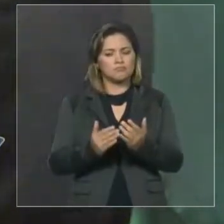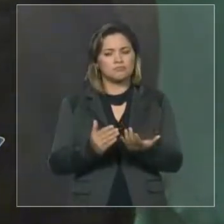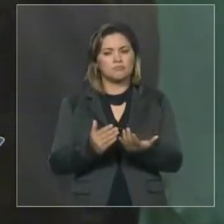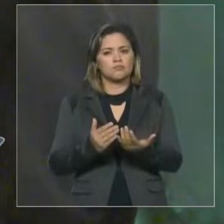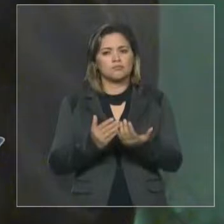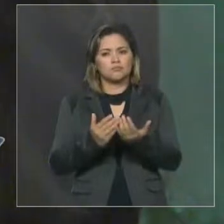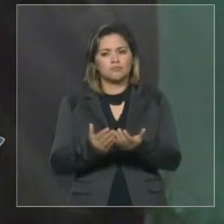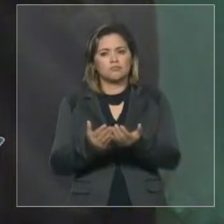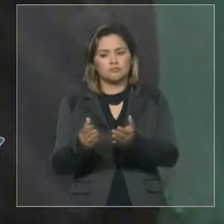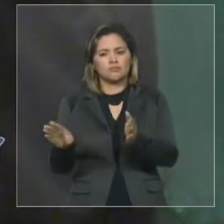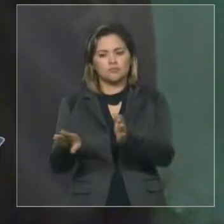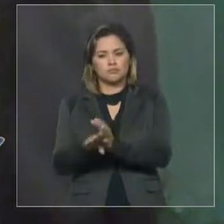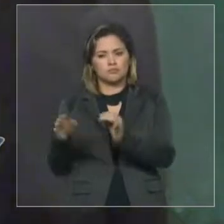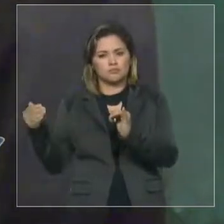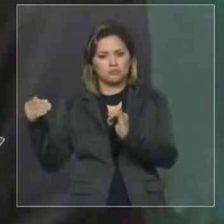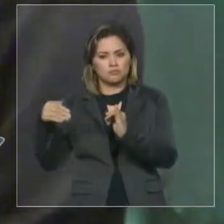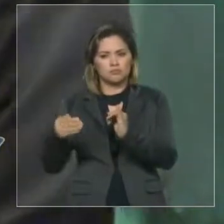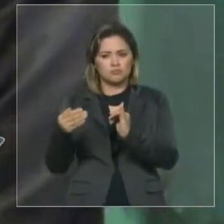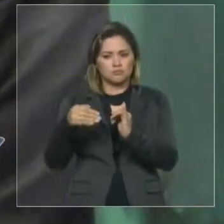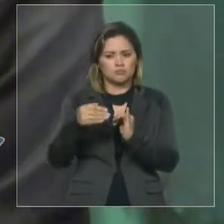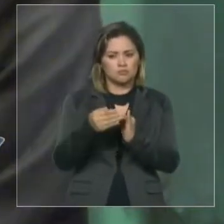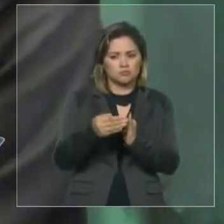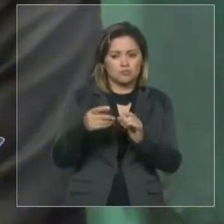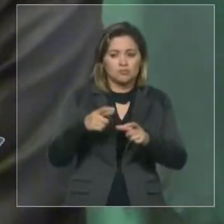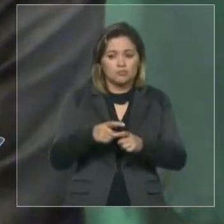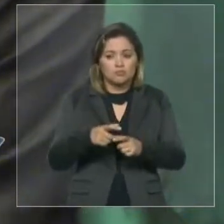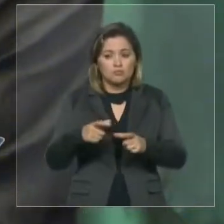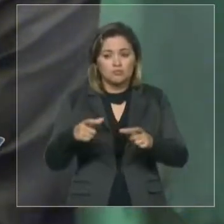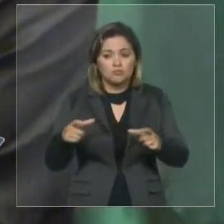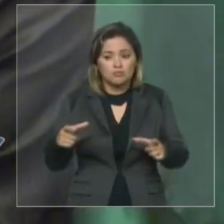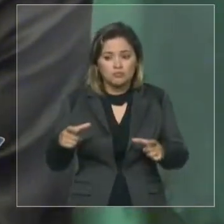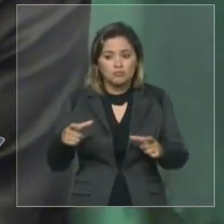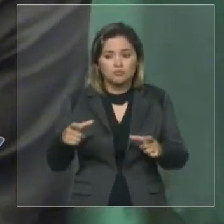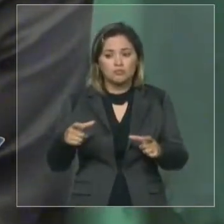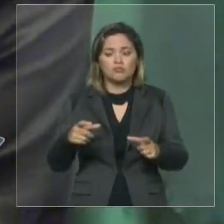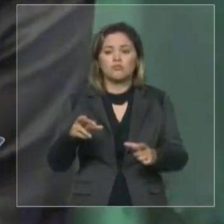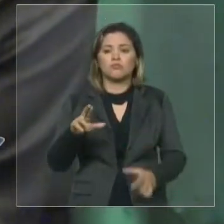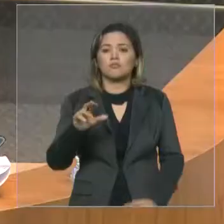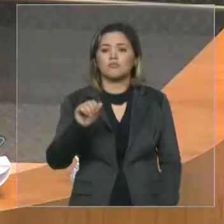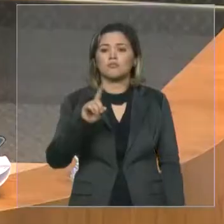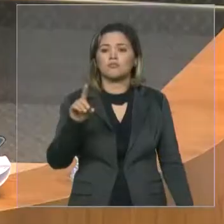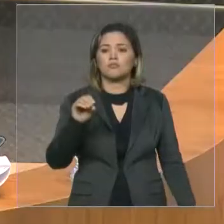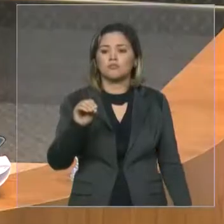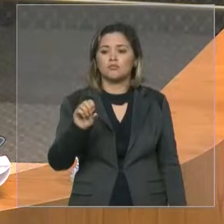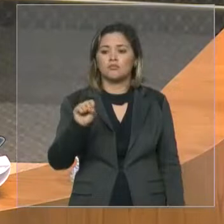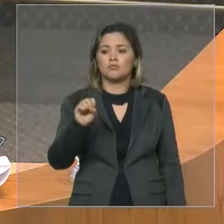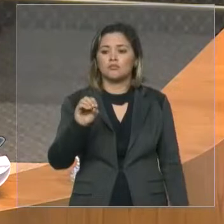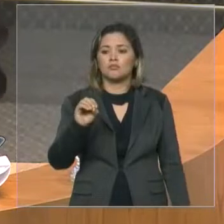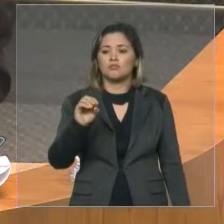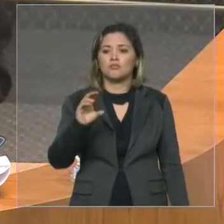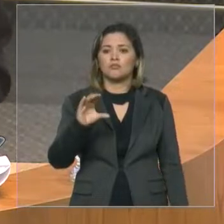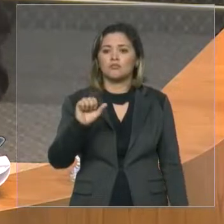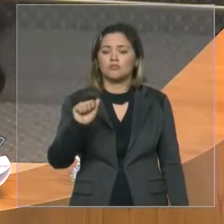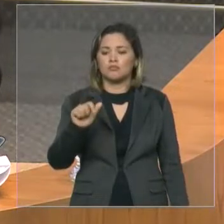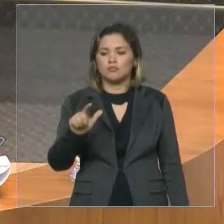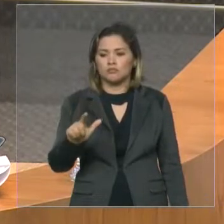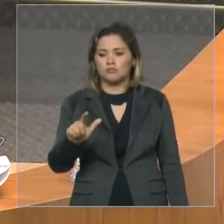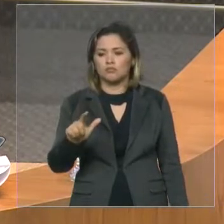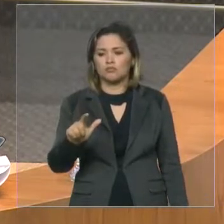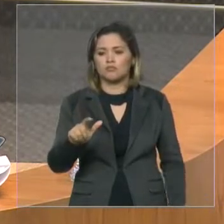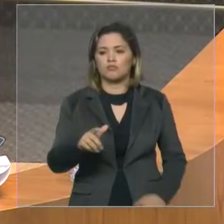social, como a quantidade de empregados do porto são muitos, da EMAP são muitos, e não teriam onde